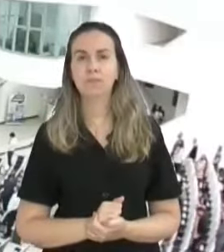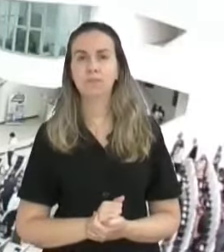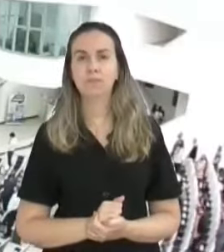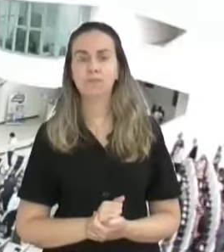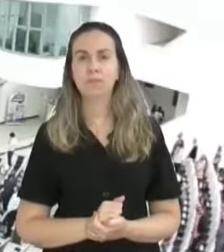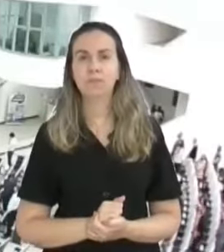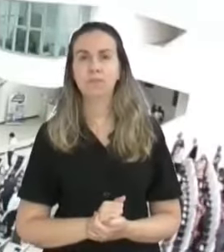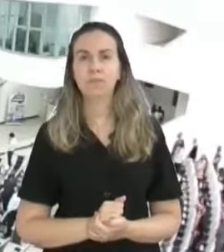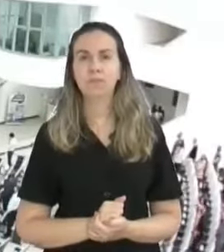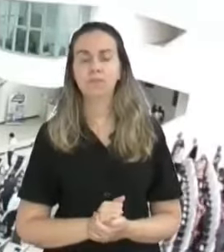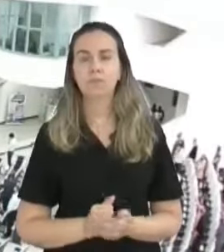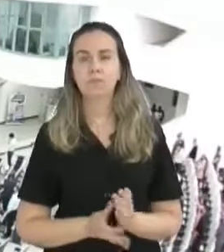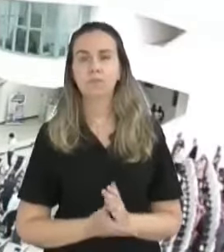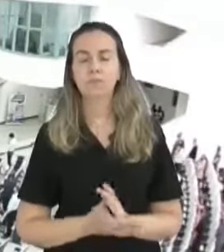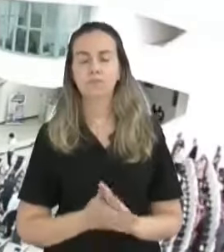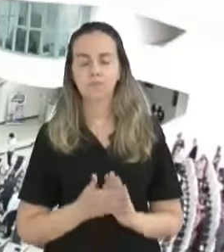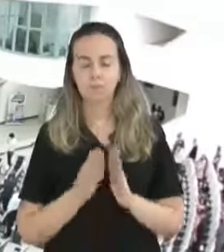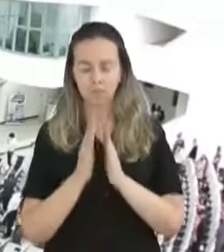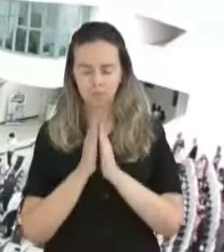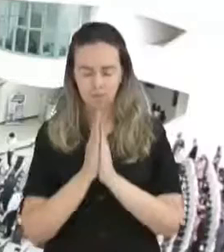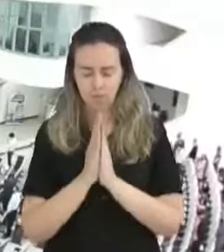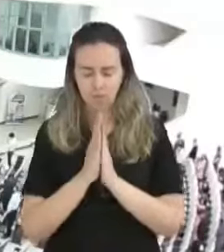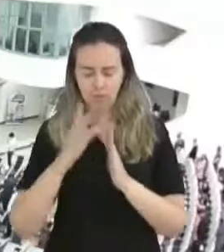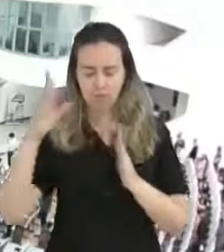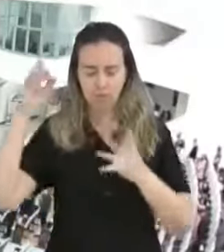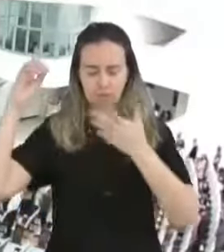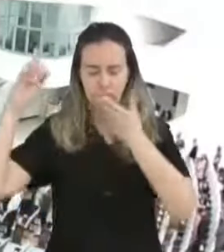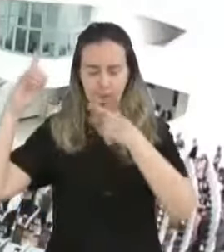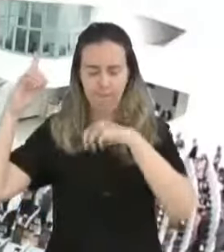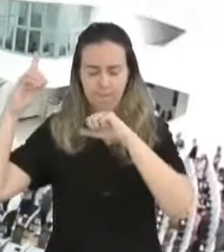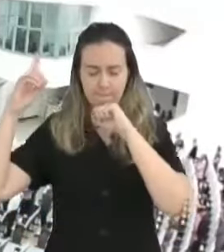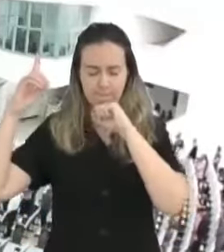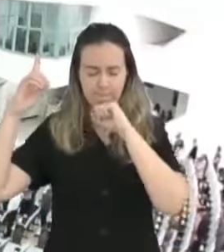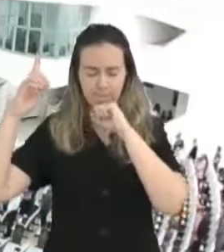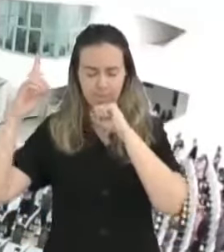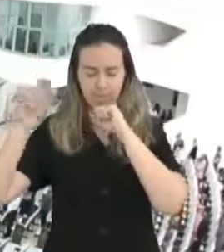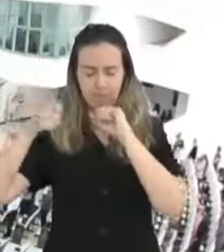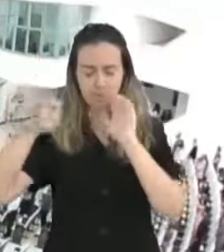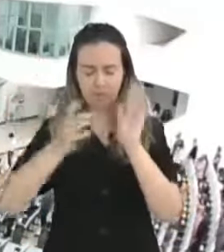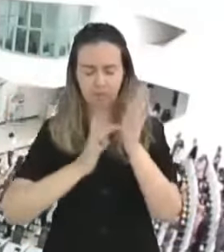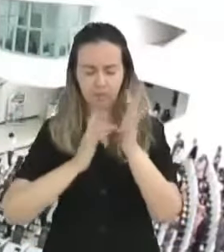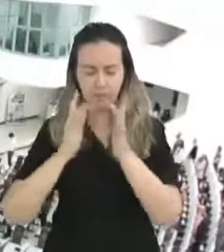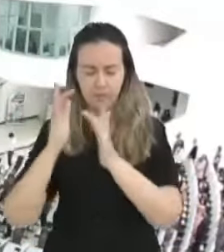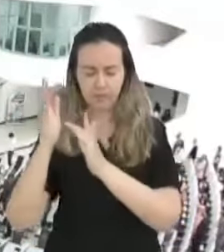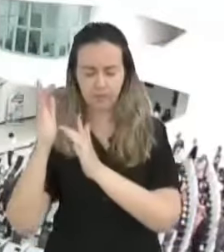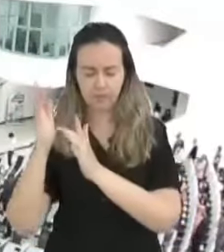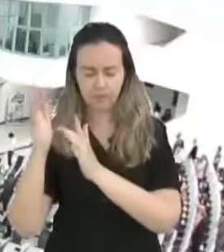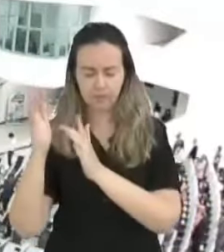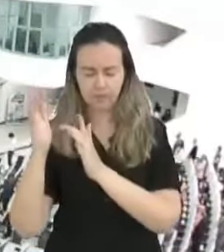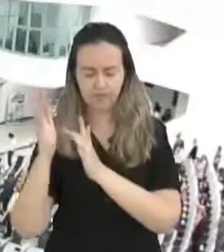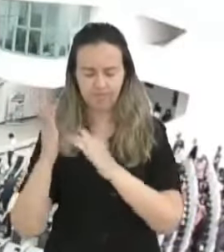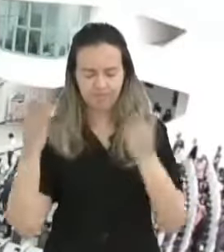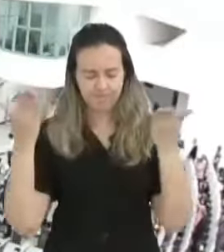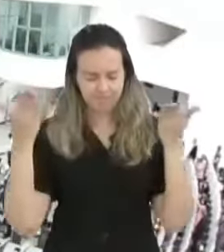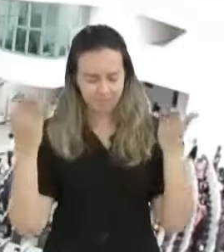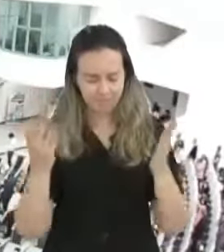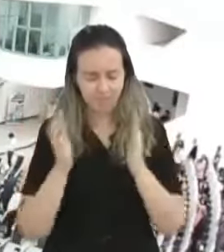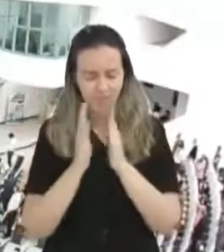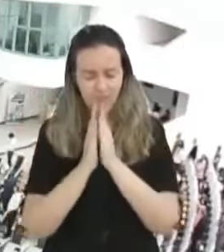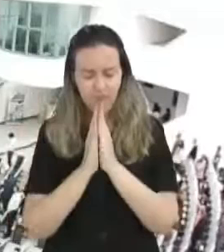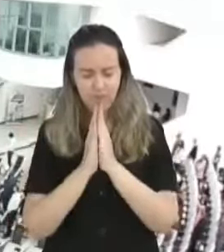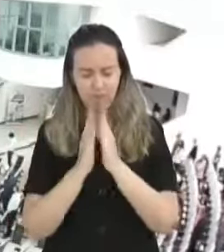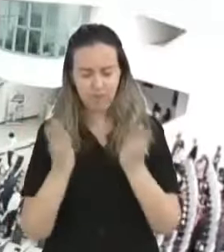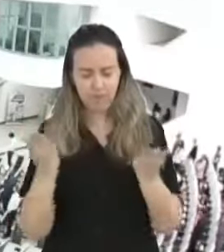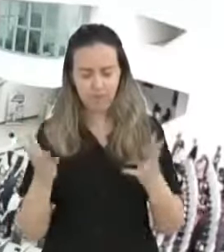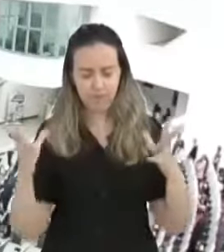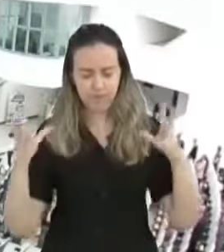Feche os seus olhos, poderoso Deus e eterno Pai, em nome de Jesus Cristo. Eu quero orar, Senhor,